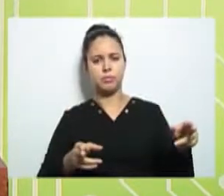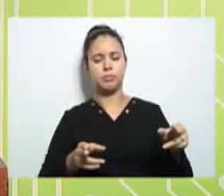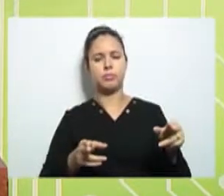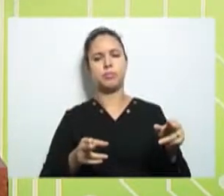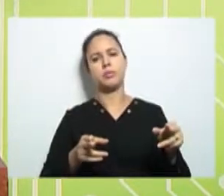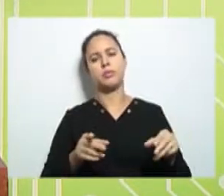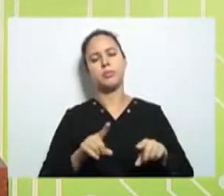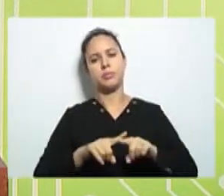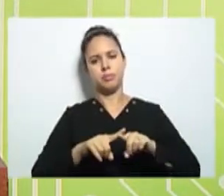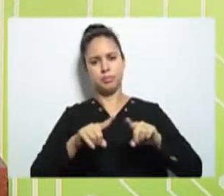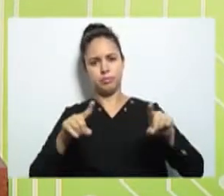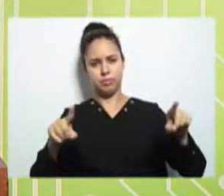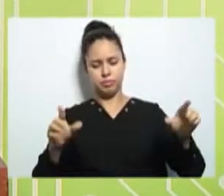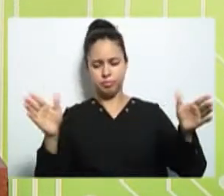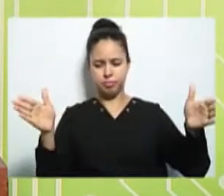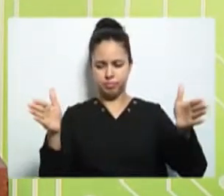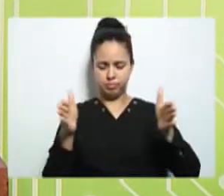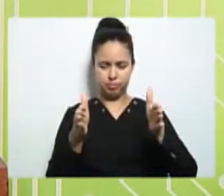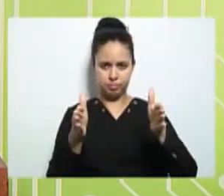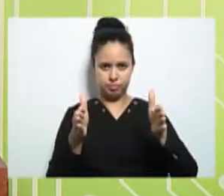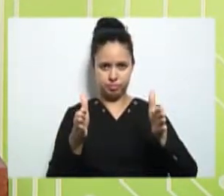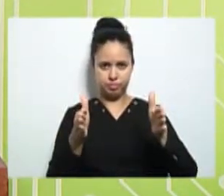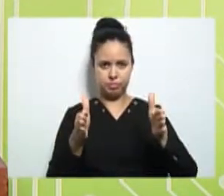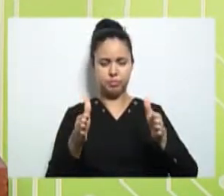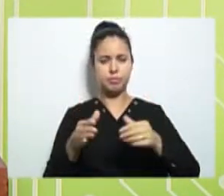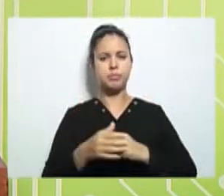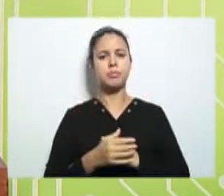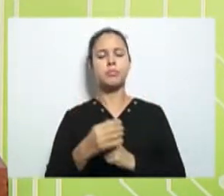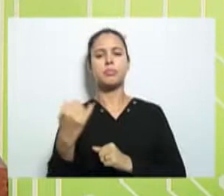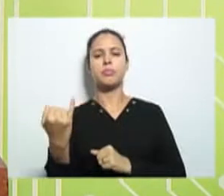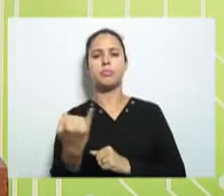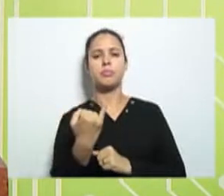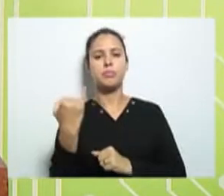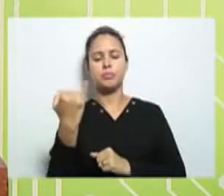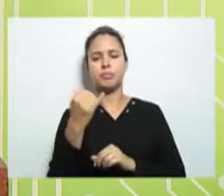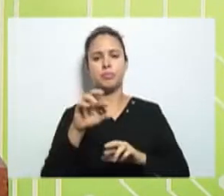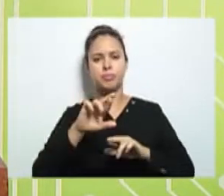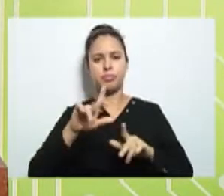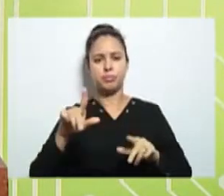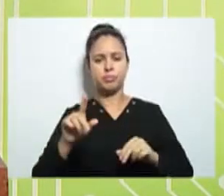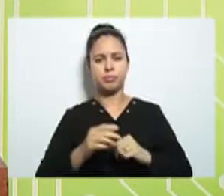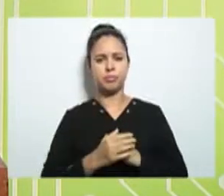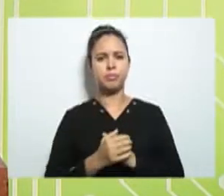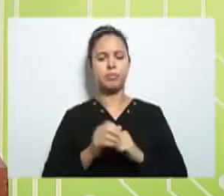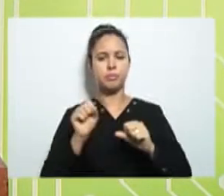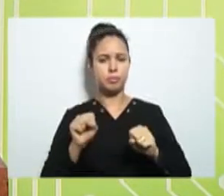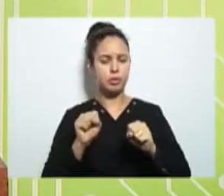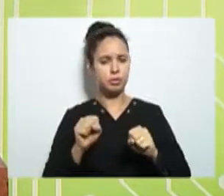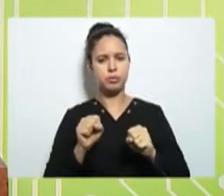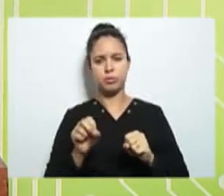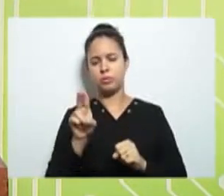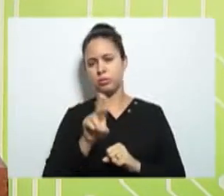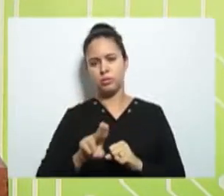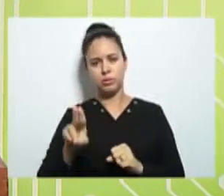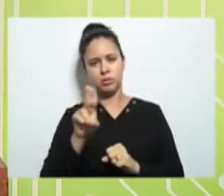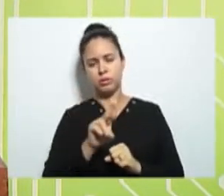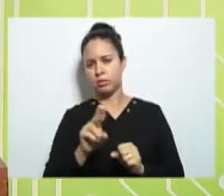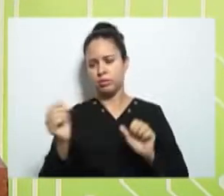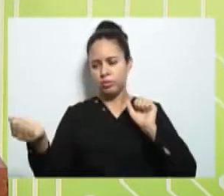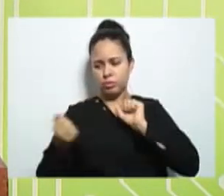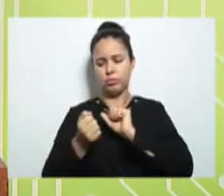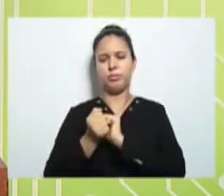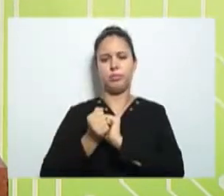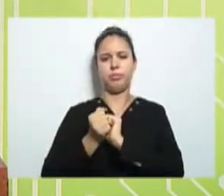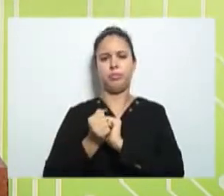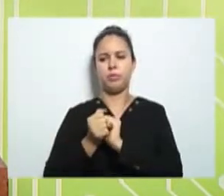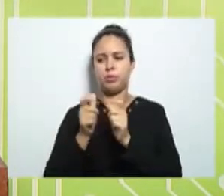que o que ele tem de importante, né? O que ele tem de diferencial? A gente pode carregar ele para qualquer lugar que a gente for,